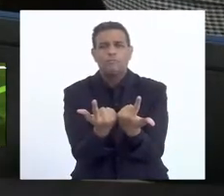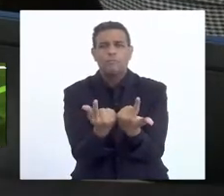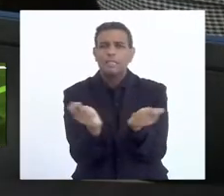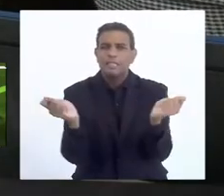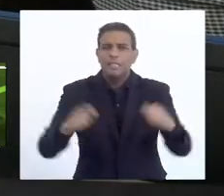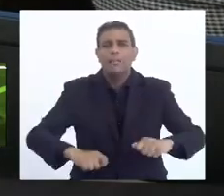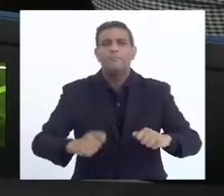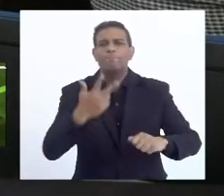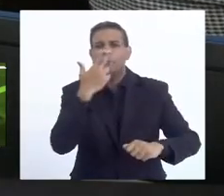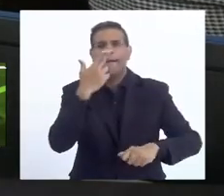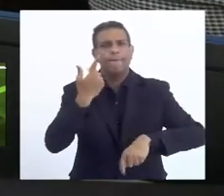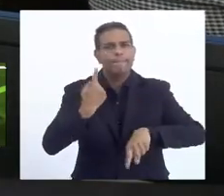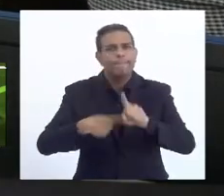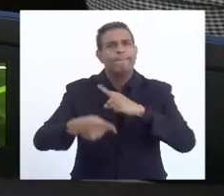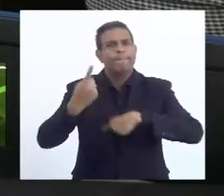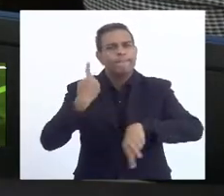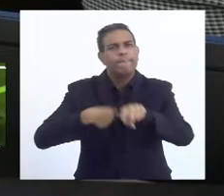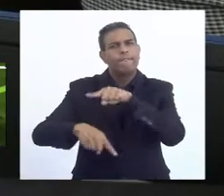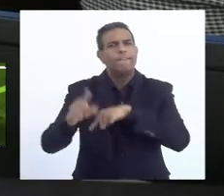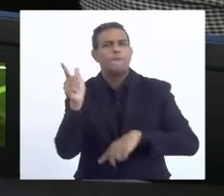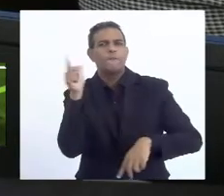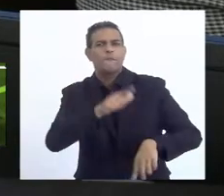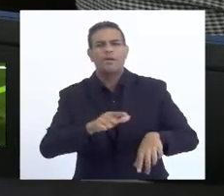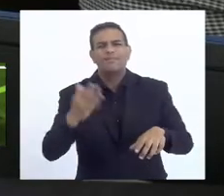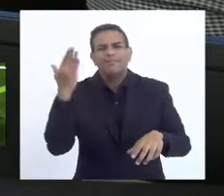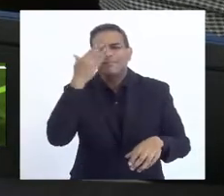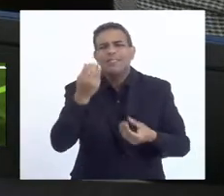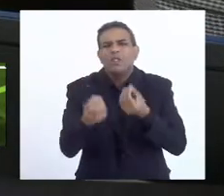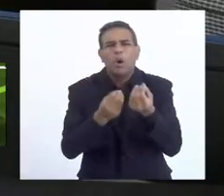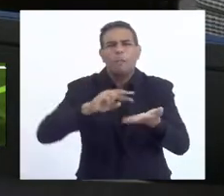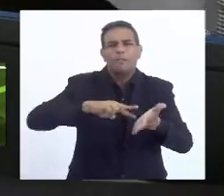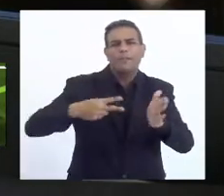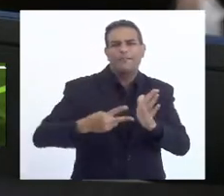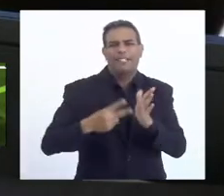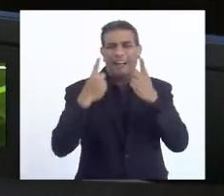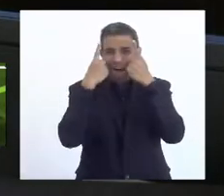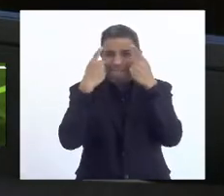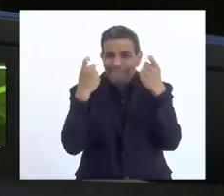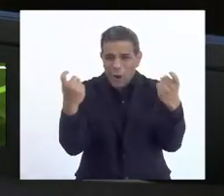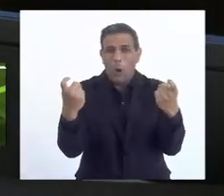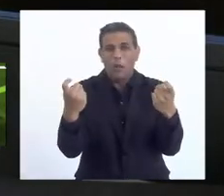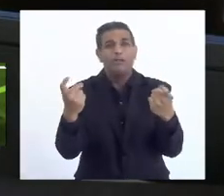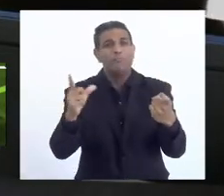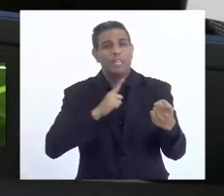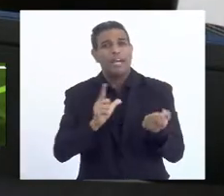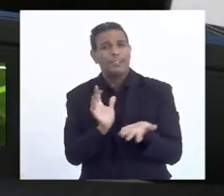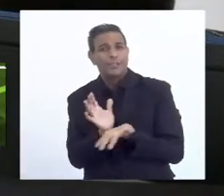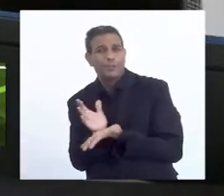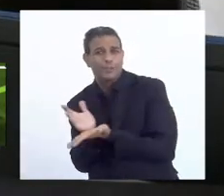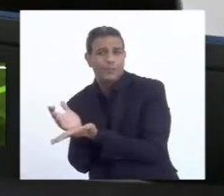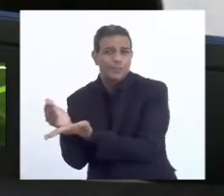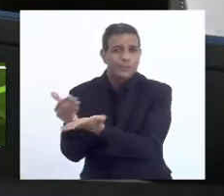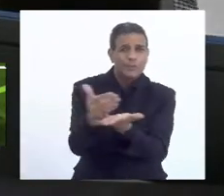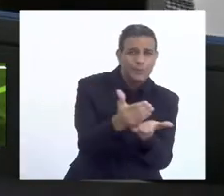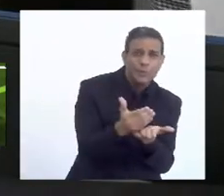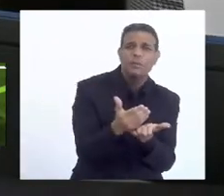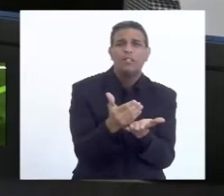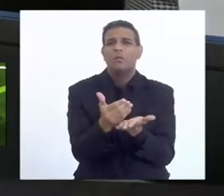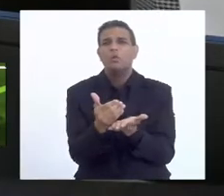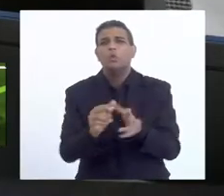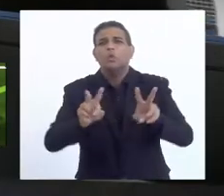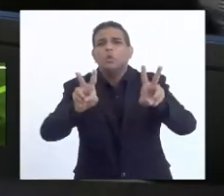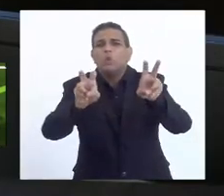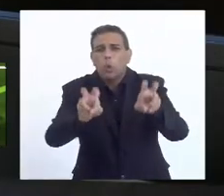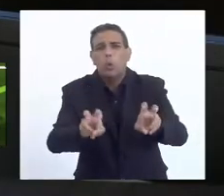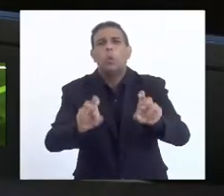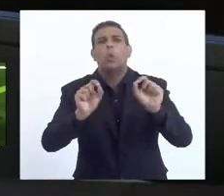legislativas que superem essa lógica de violência. Importante dizer que há um levantamento, deputada enfermeira Rejane,